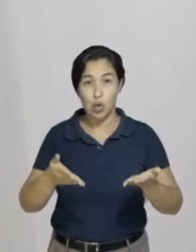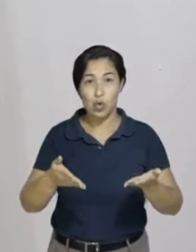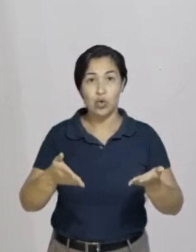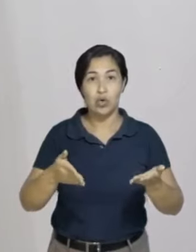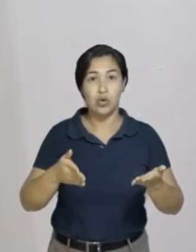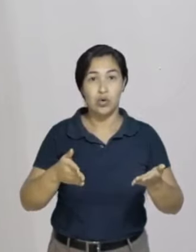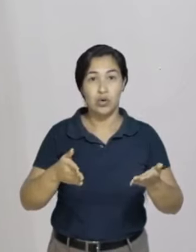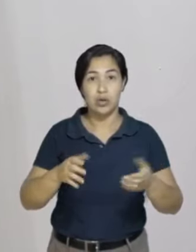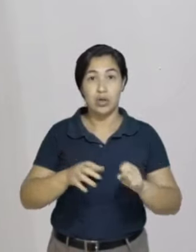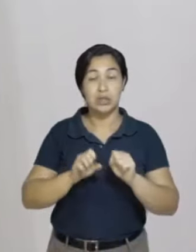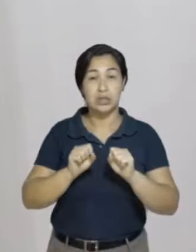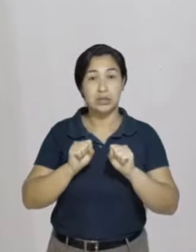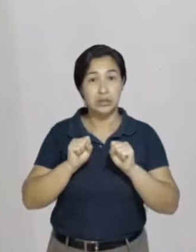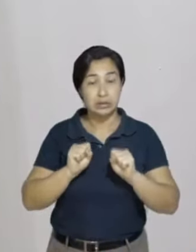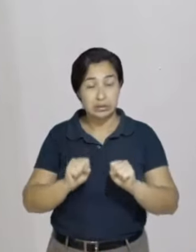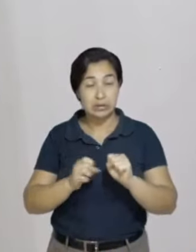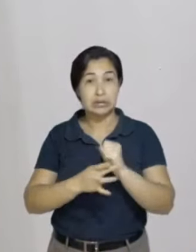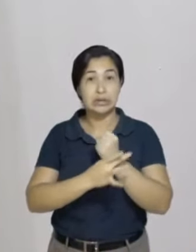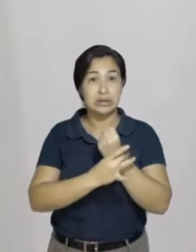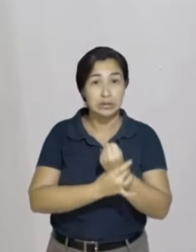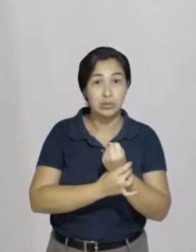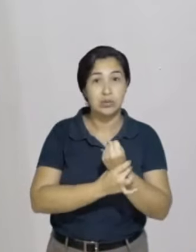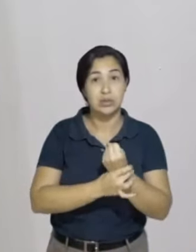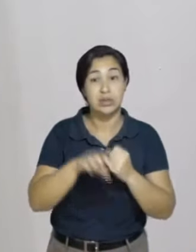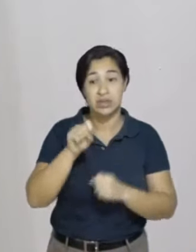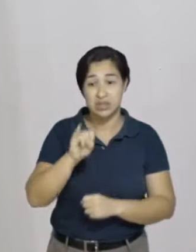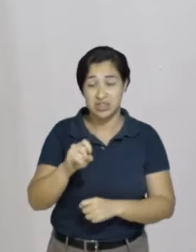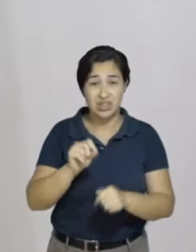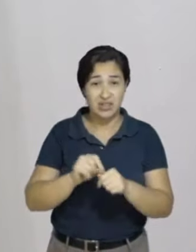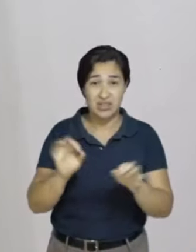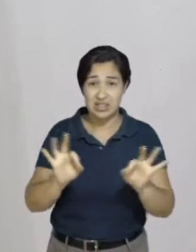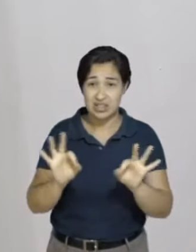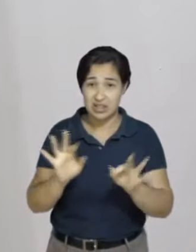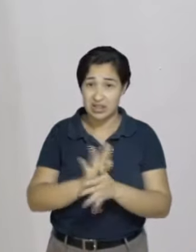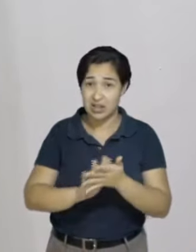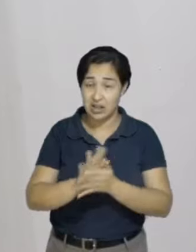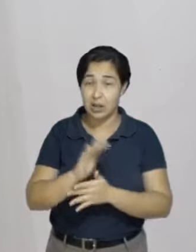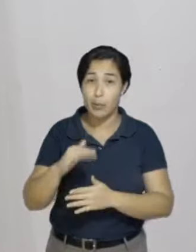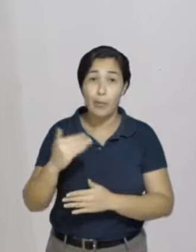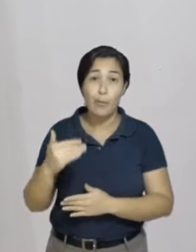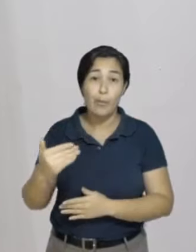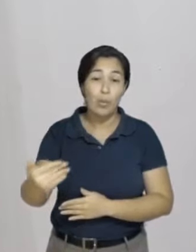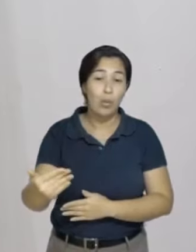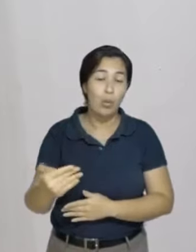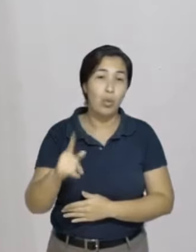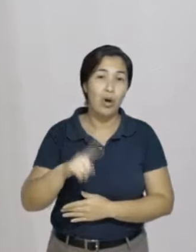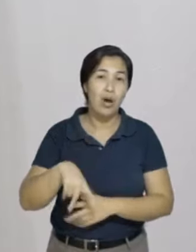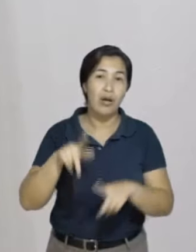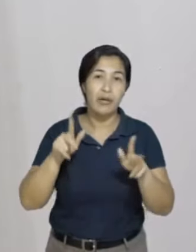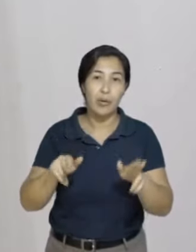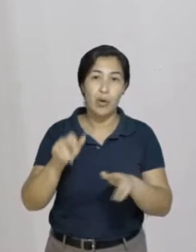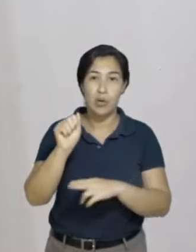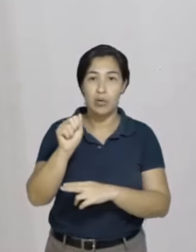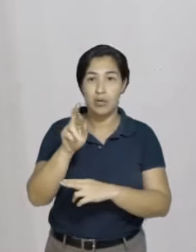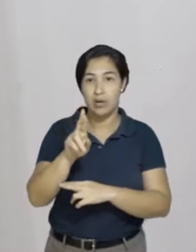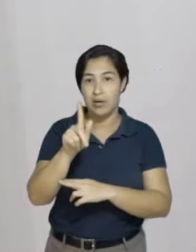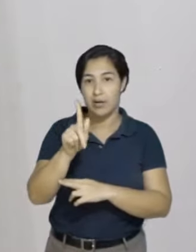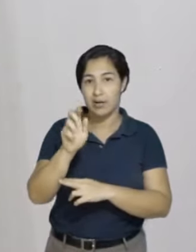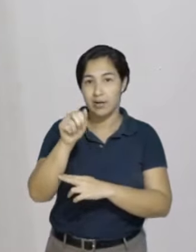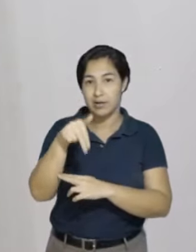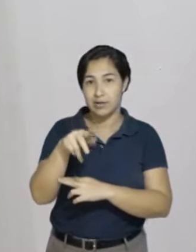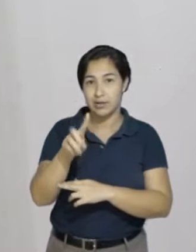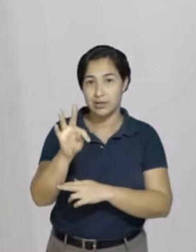mais se não fizermos Nada vamos caminhar para sermos uma Argentina em seis meses e